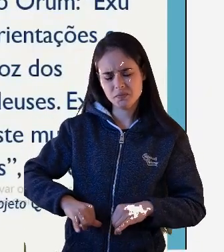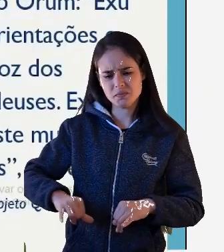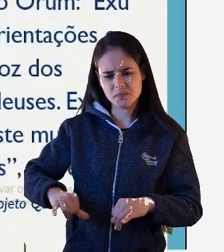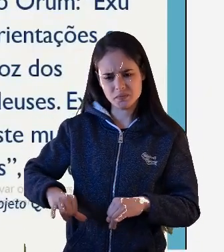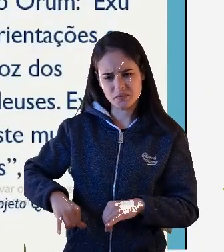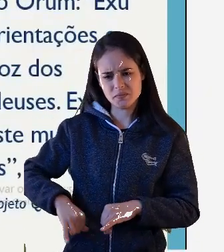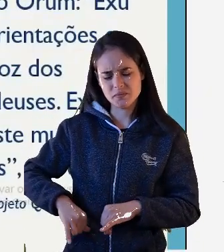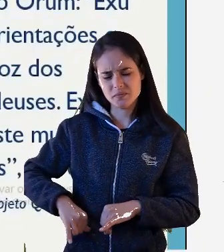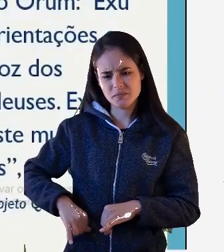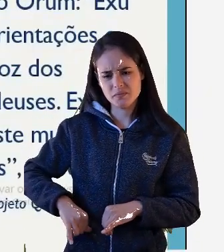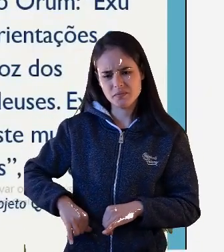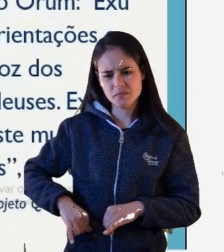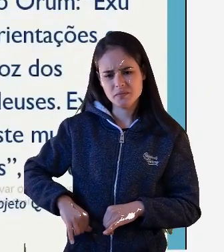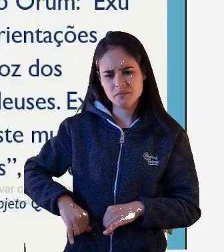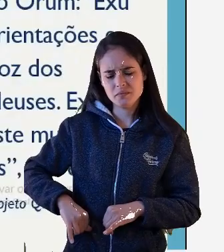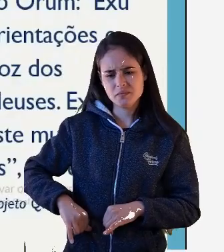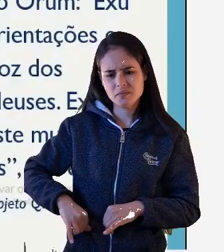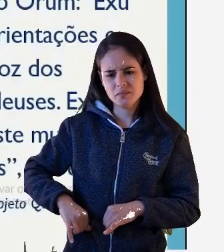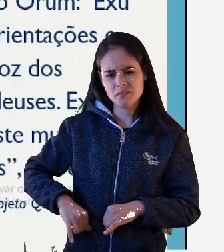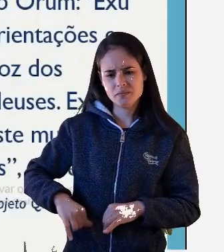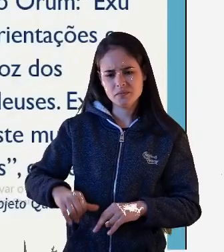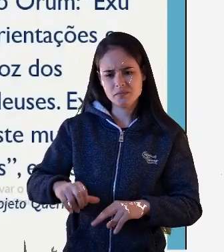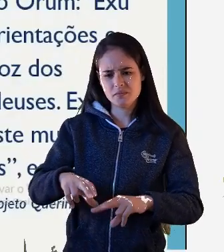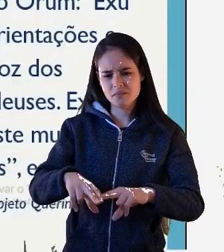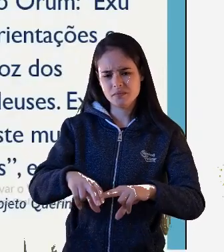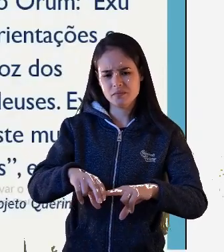são o motivo, né,